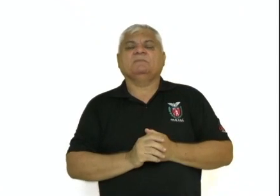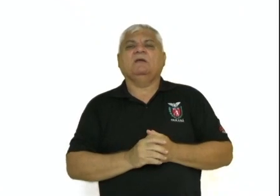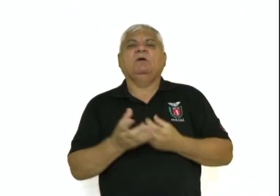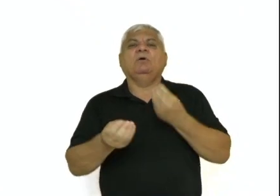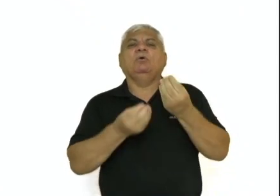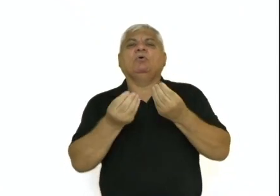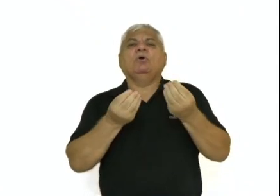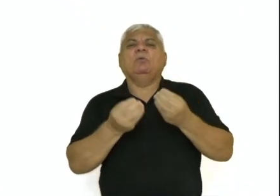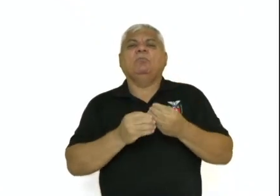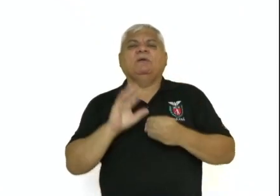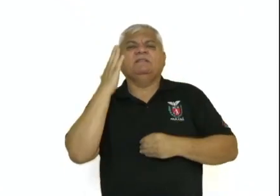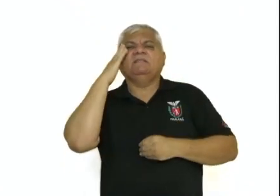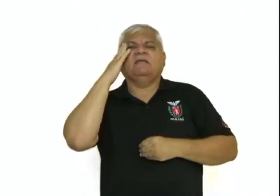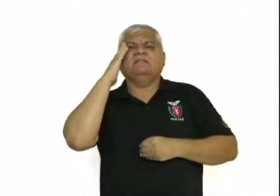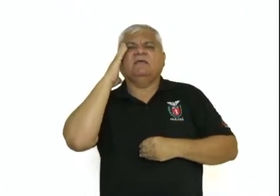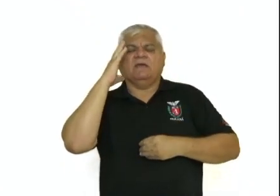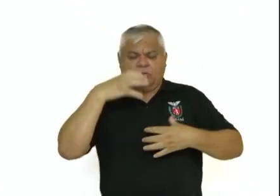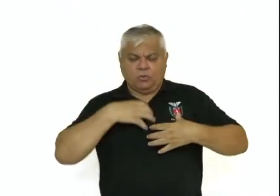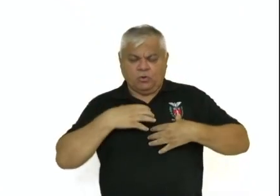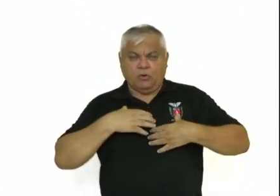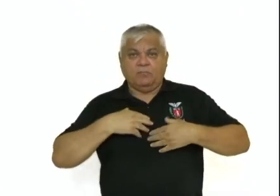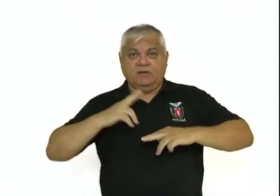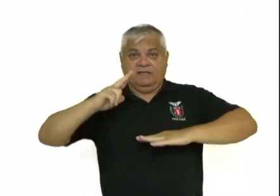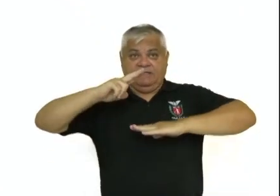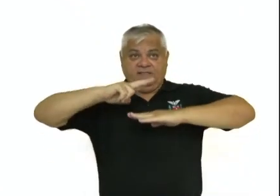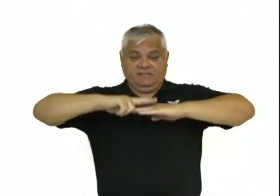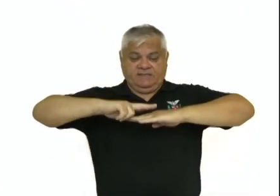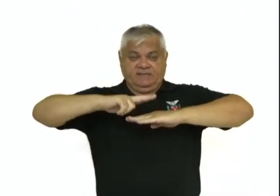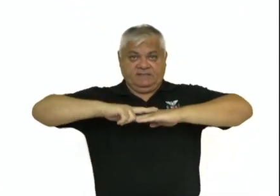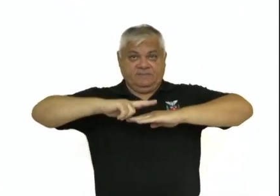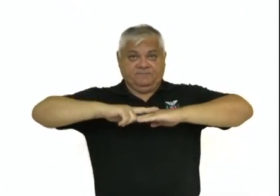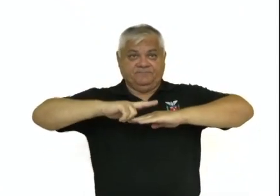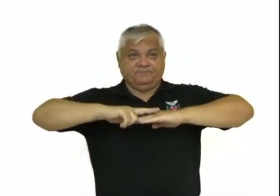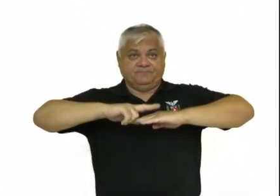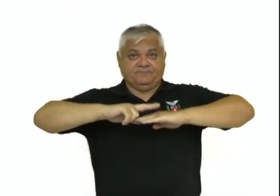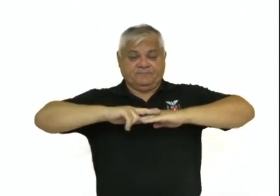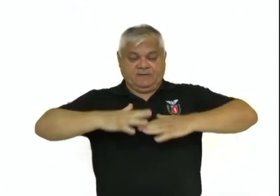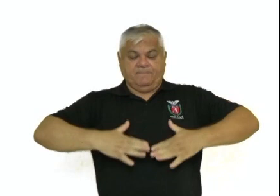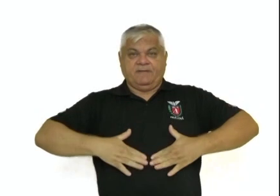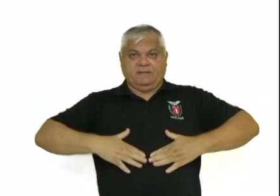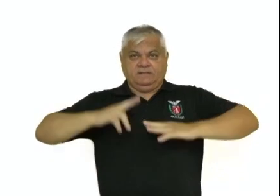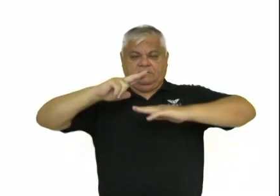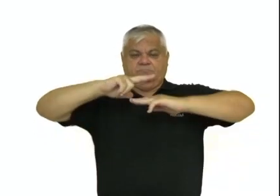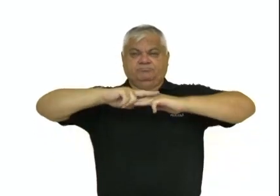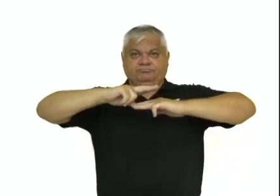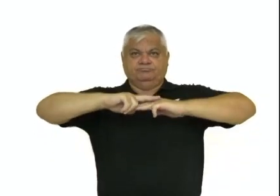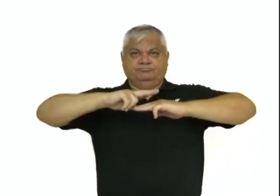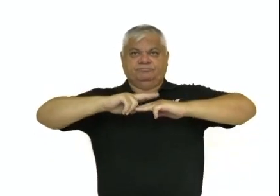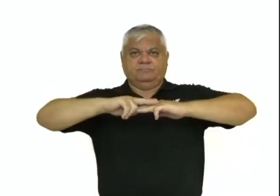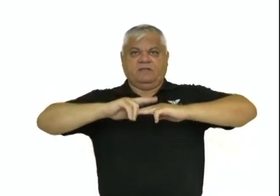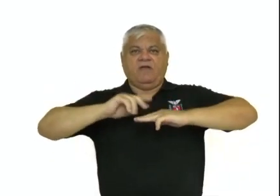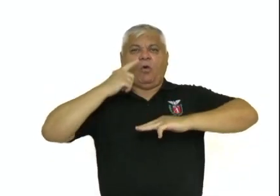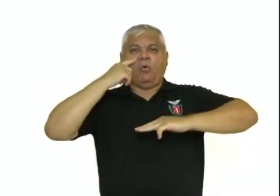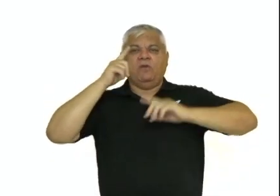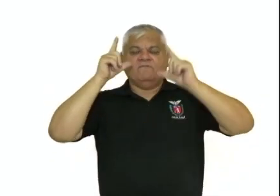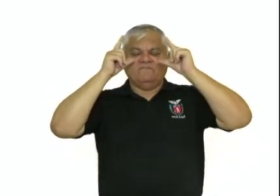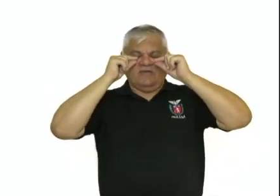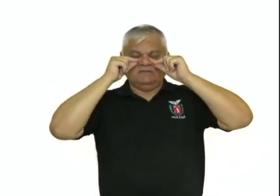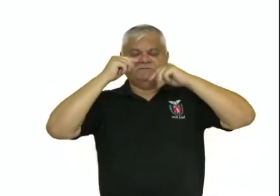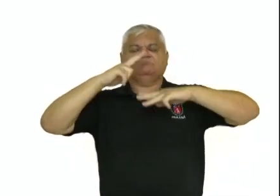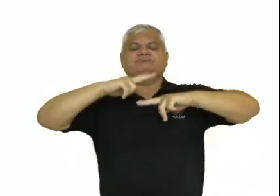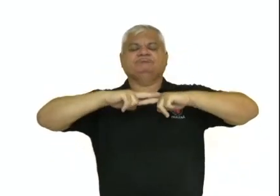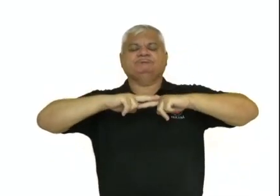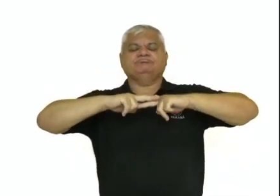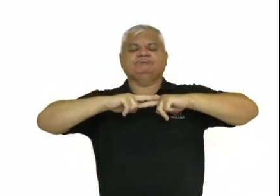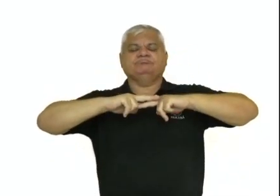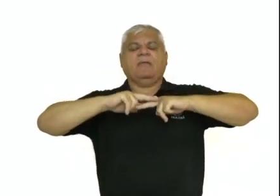forma corporal. Então, deitado em decúbito dorsal, com a barriga para cima, de olhos fechados. Imagine um